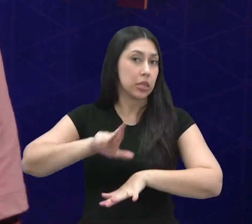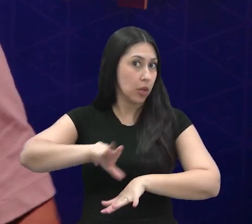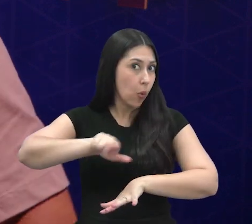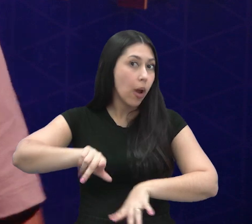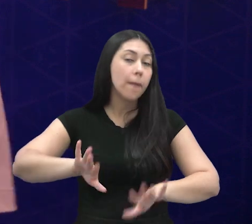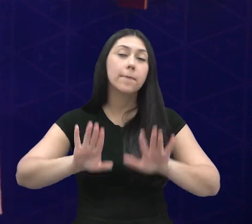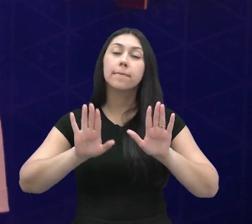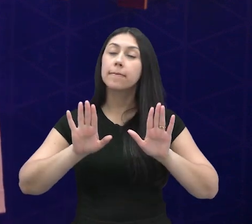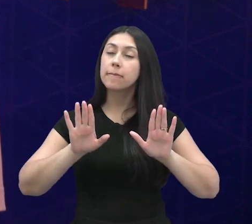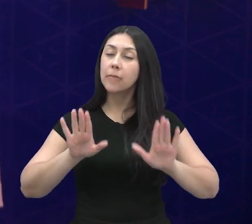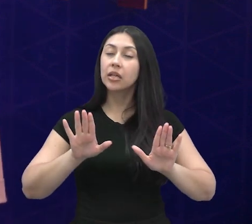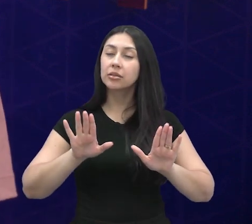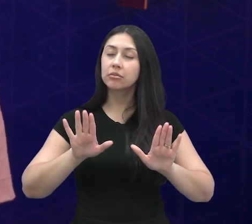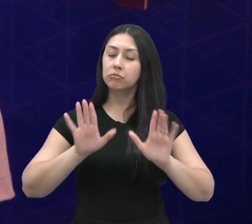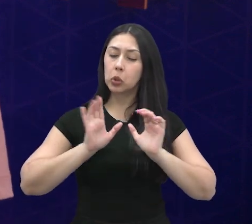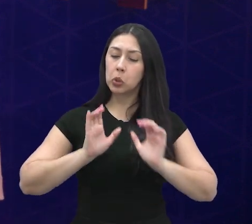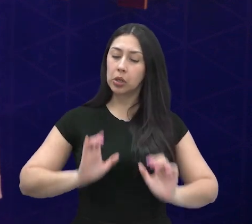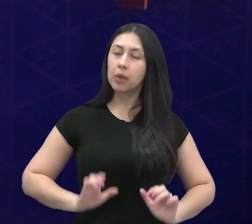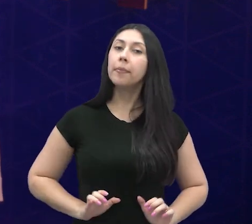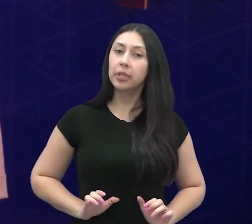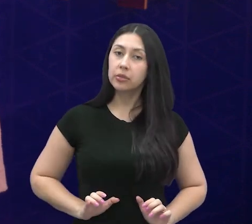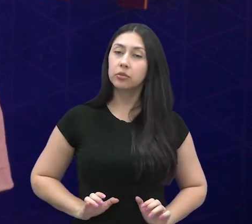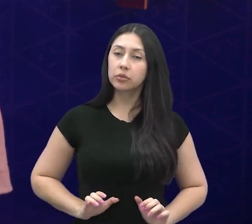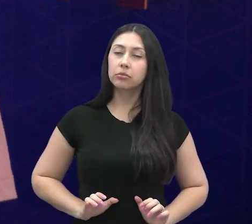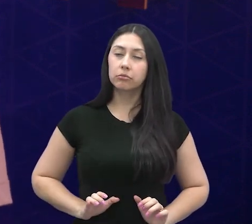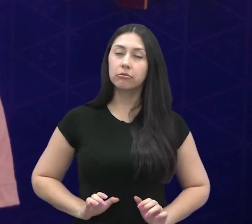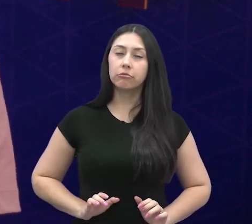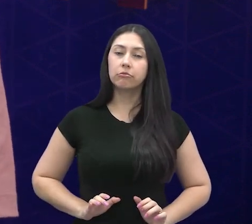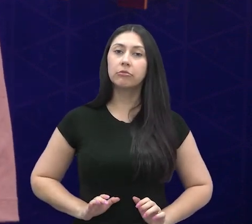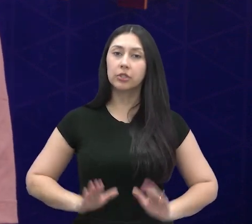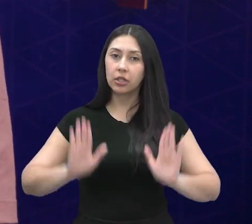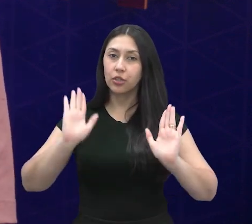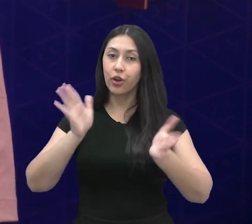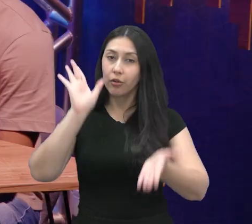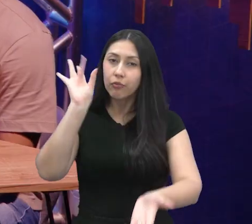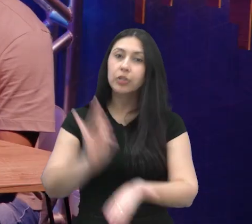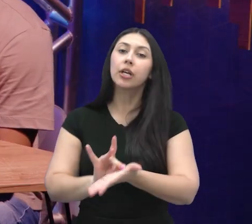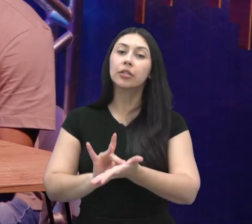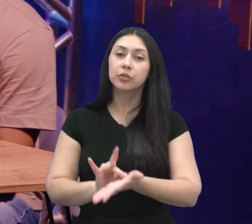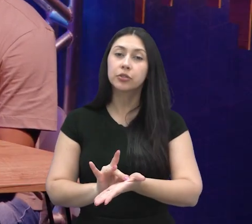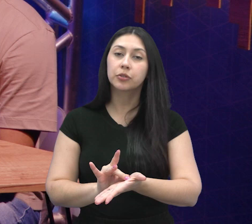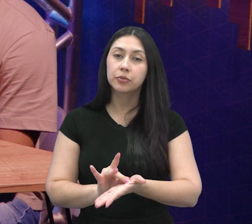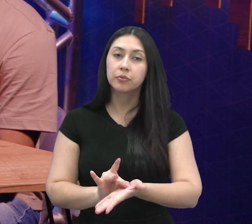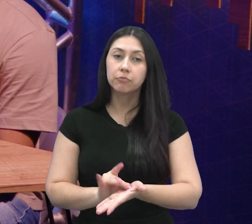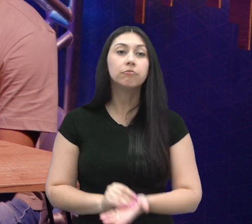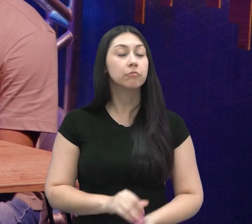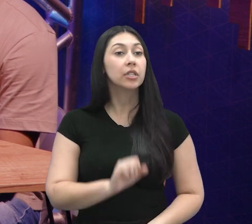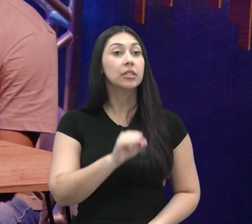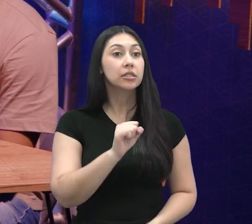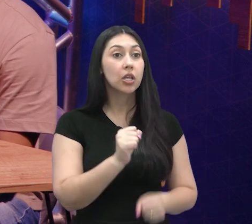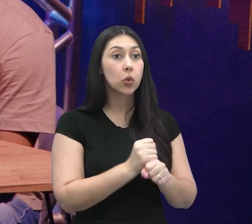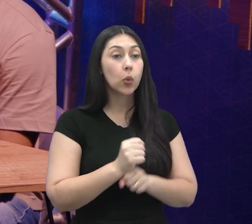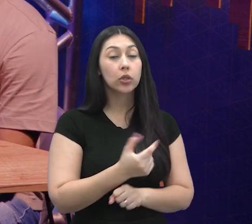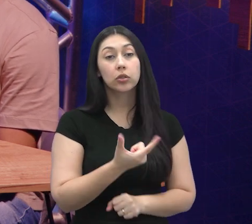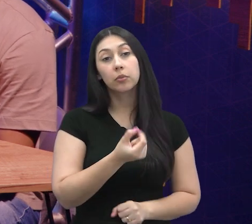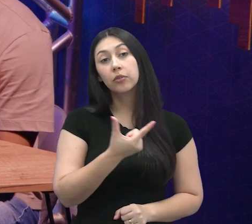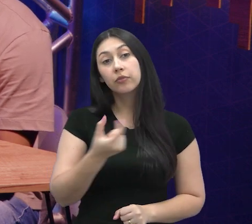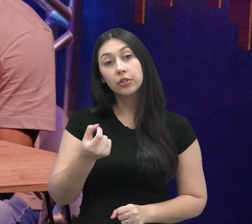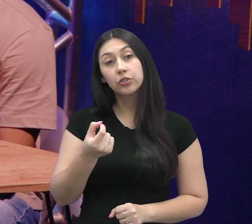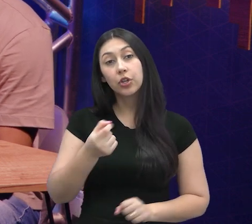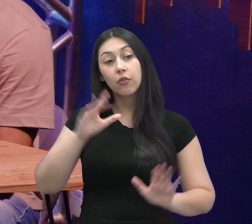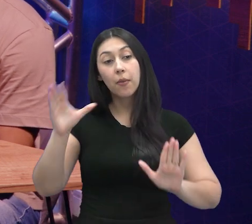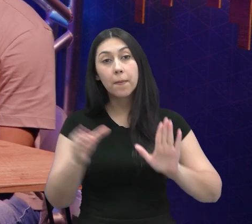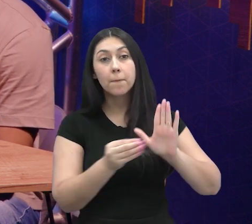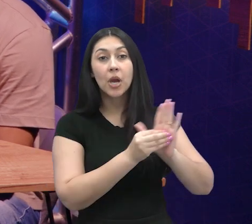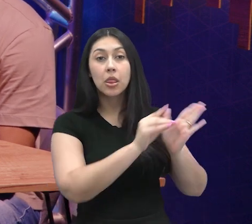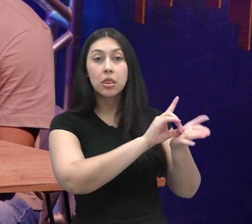né, pelos pesquisadores, pelo mundo acadêmico, né, o doom scrolling. Perfeito. No ano de 2020 ele entrou no dicionário